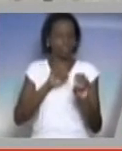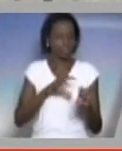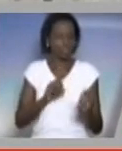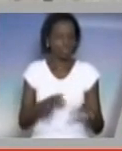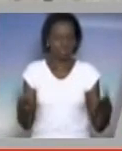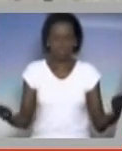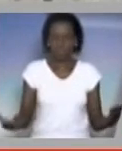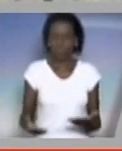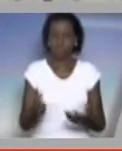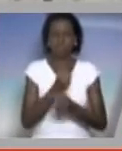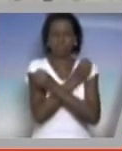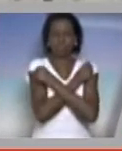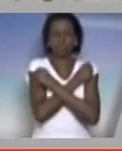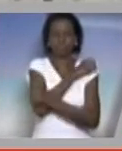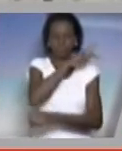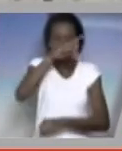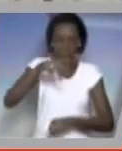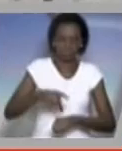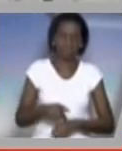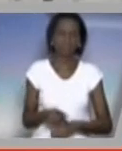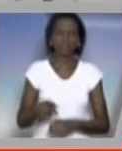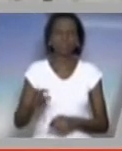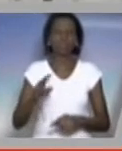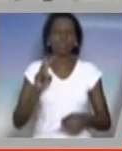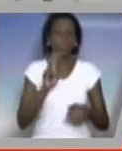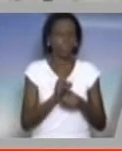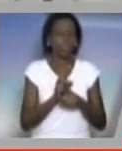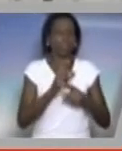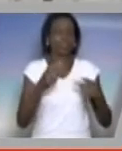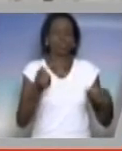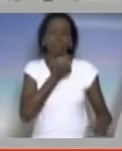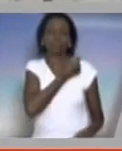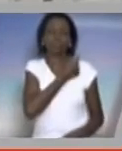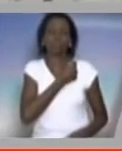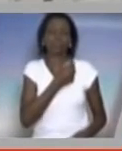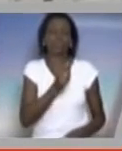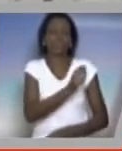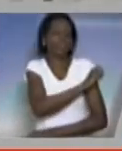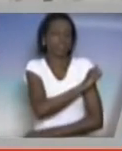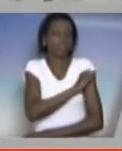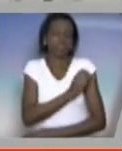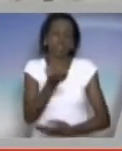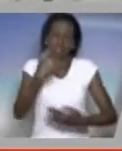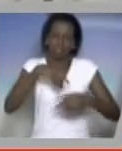magistério nacional, defende a redução do número de alunos para que nós possamos